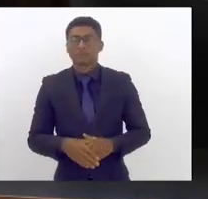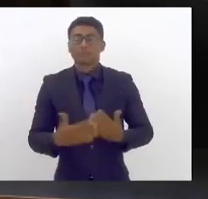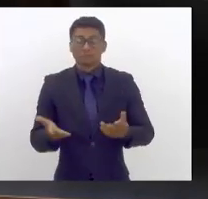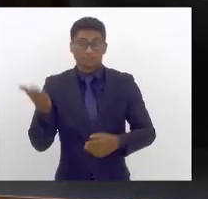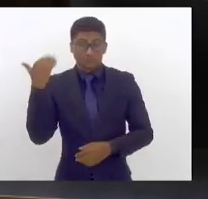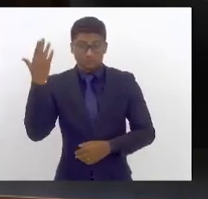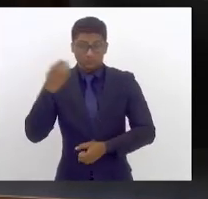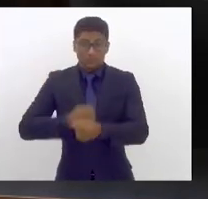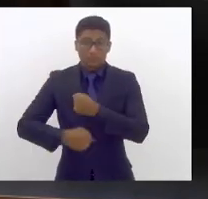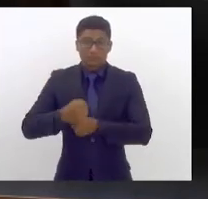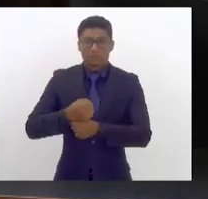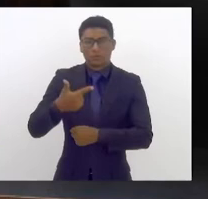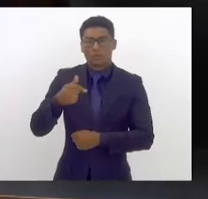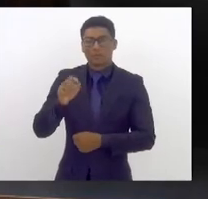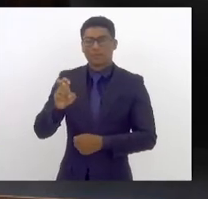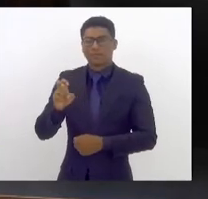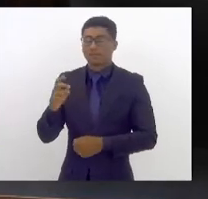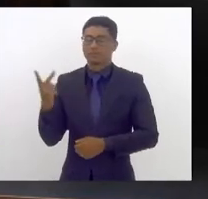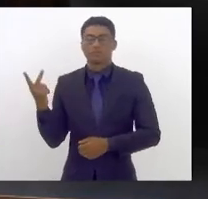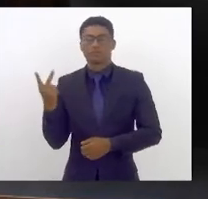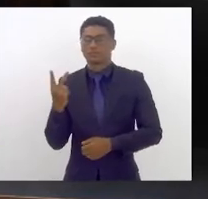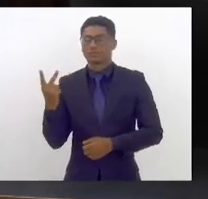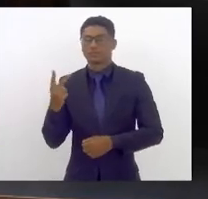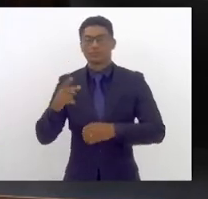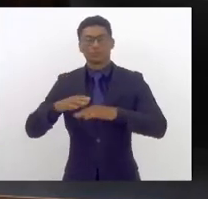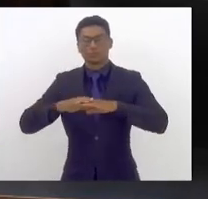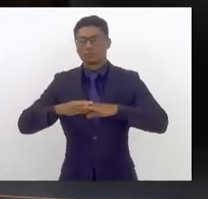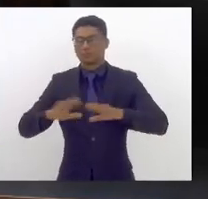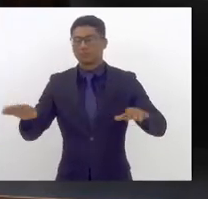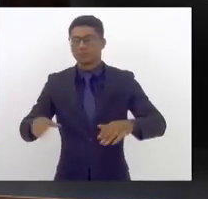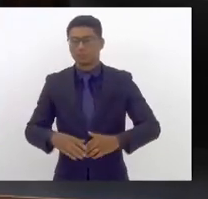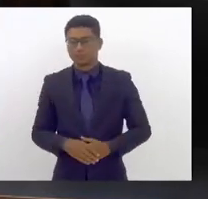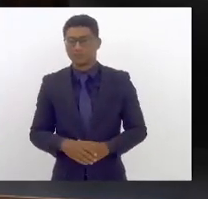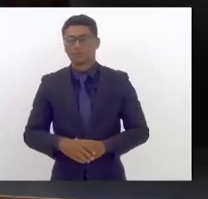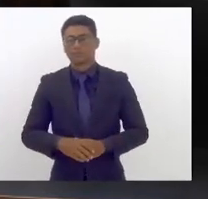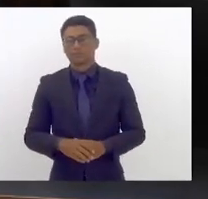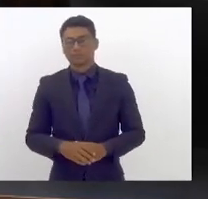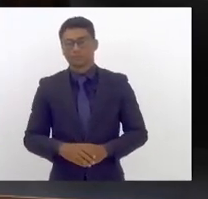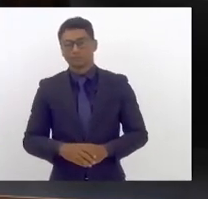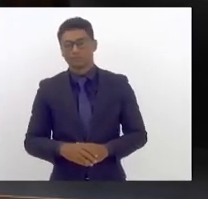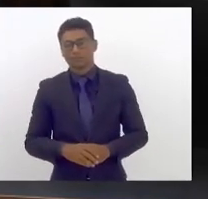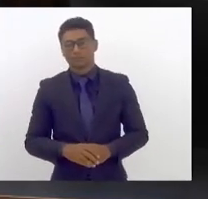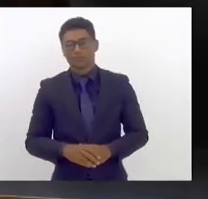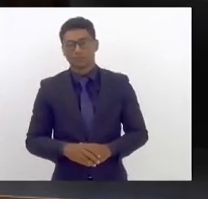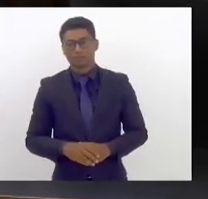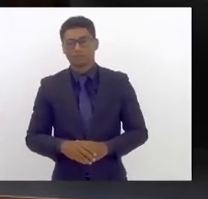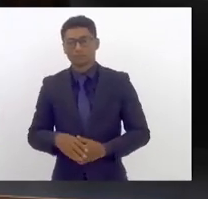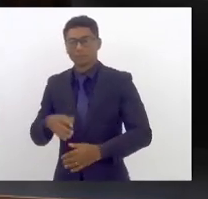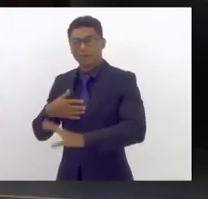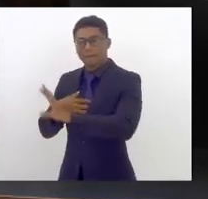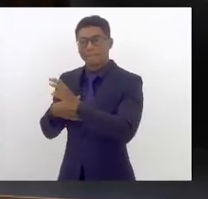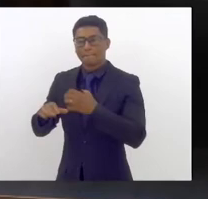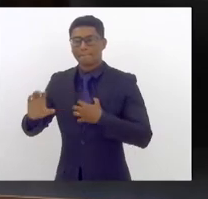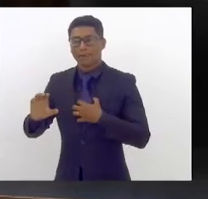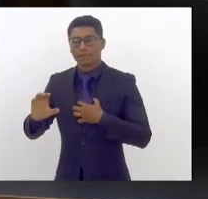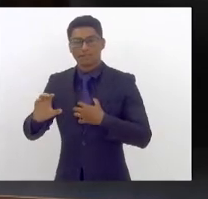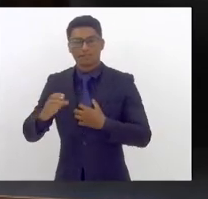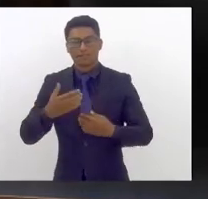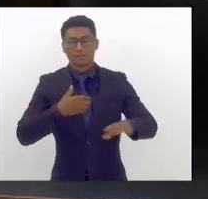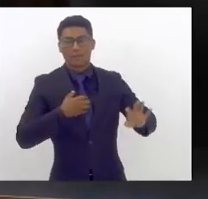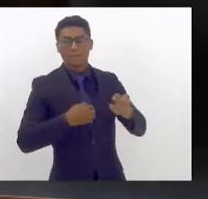era só eu e a deputada enfermeira Rejane e a empatia foi muito